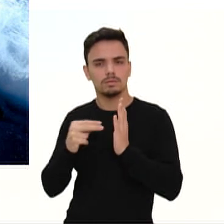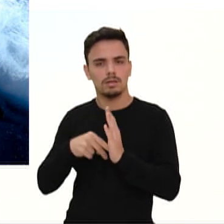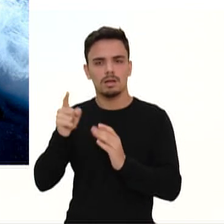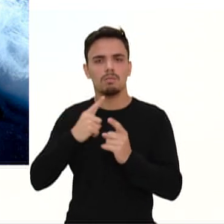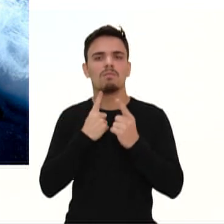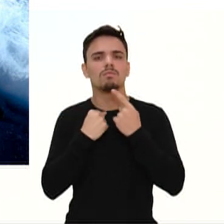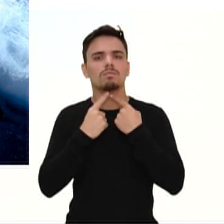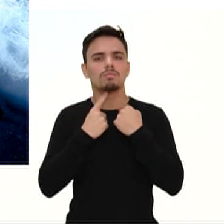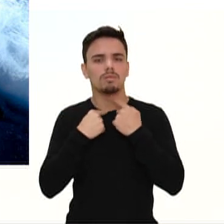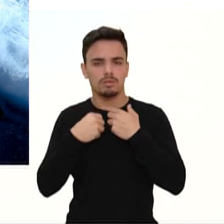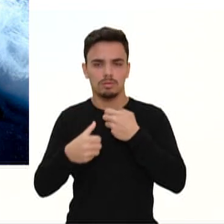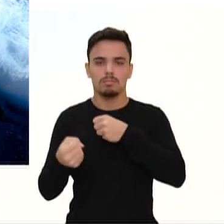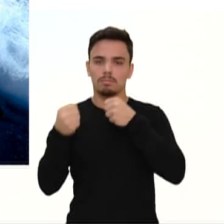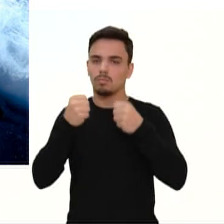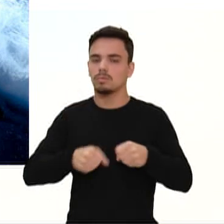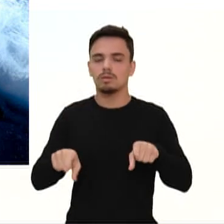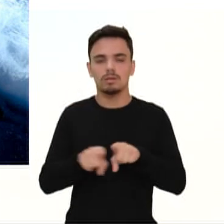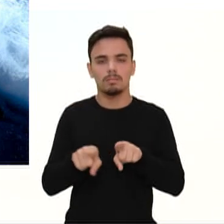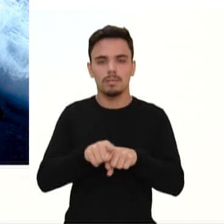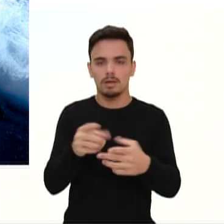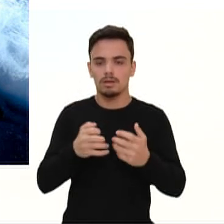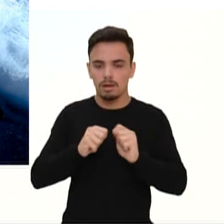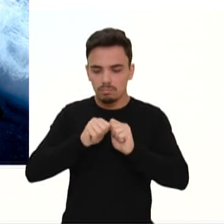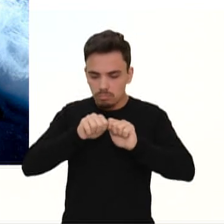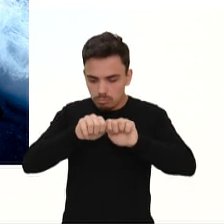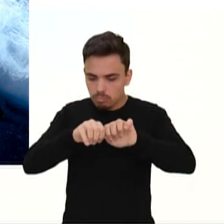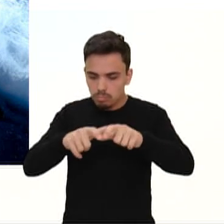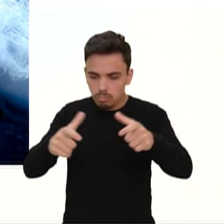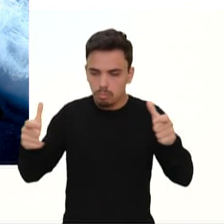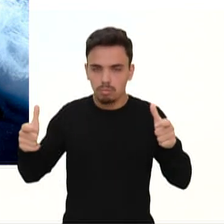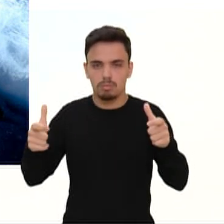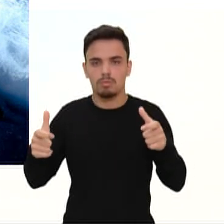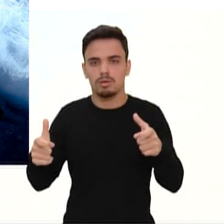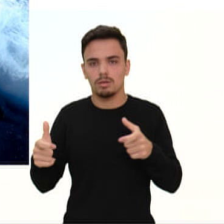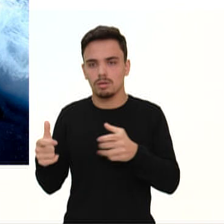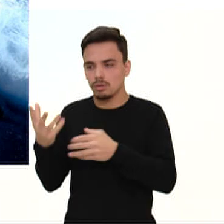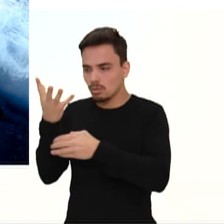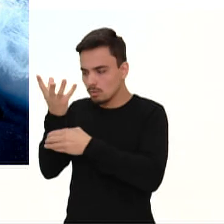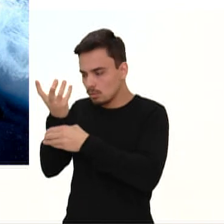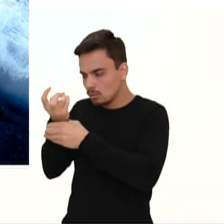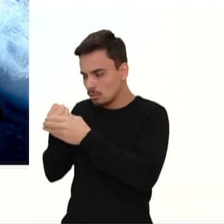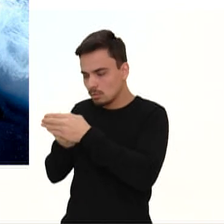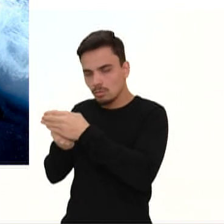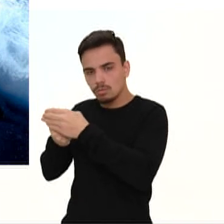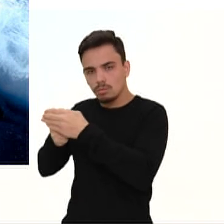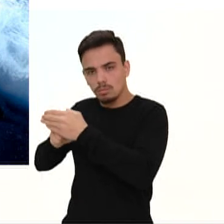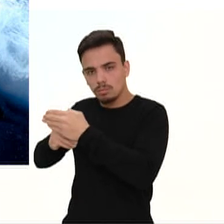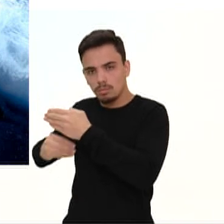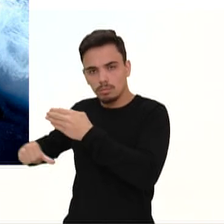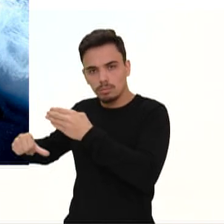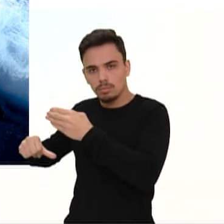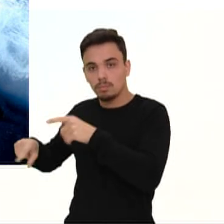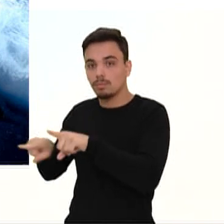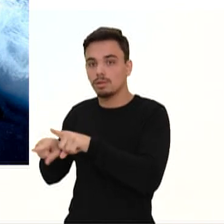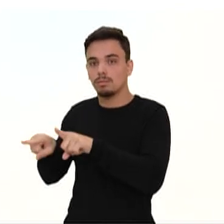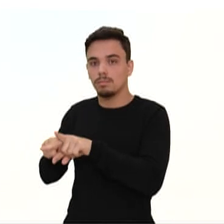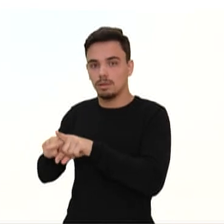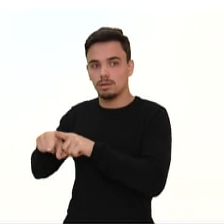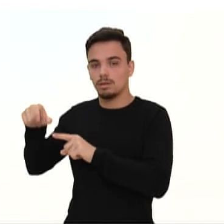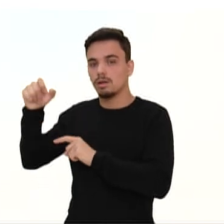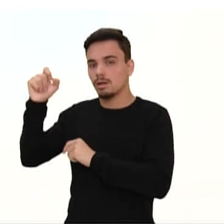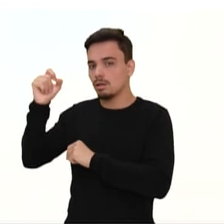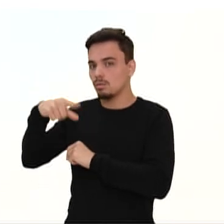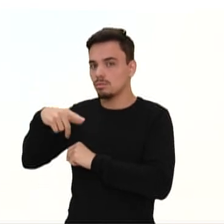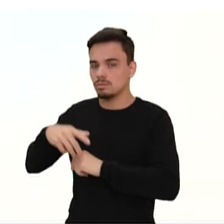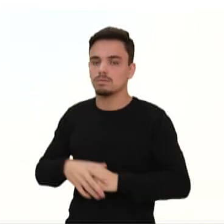vontade de poder. Ele quer se expandir. Ele suga tudo que está ao redor dele, inclusive a luz. Por isso é chamado